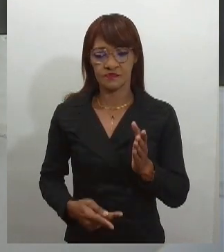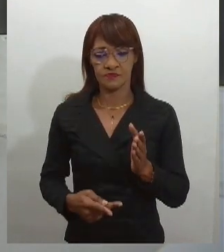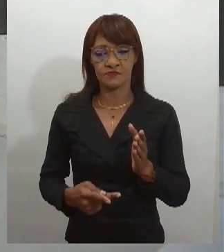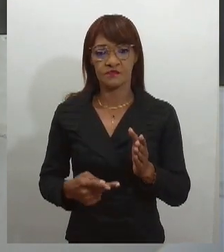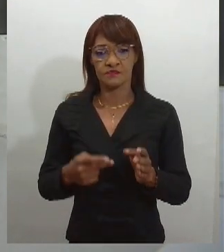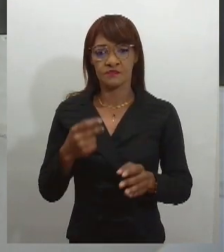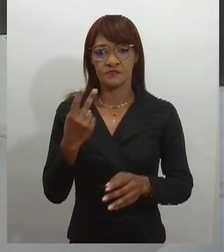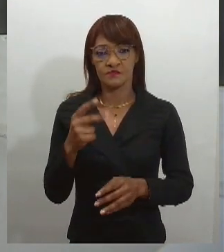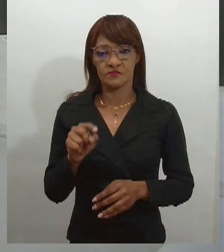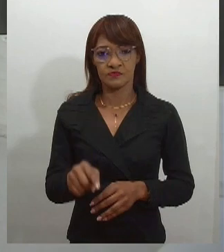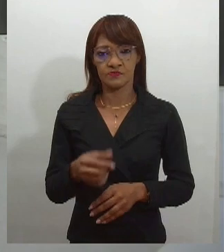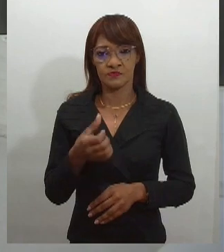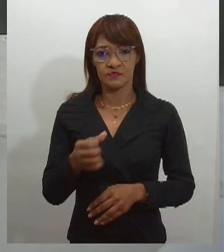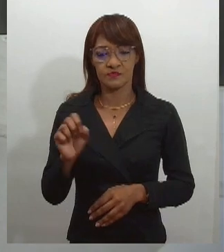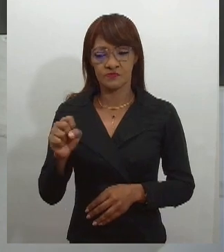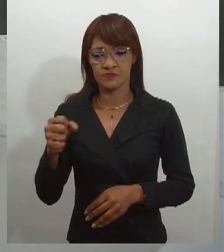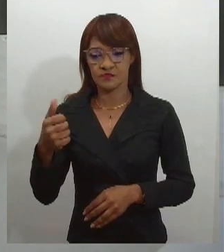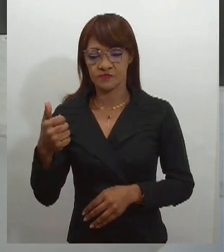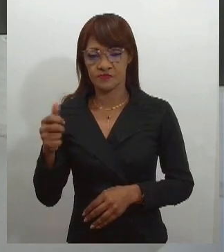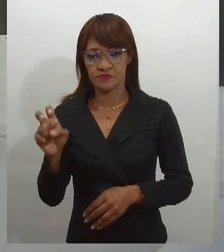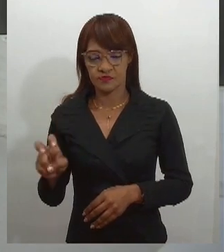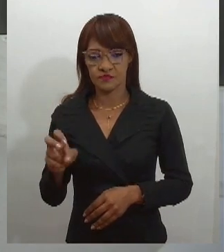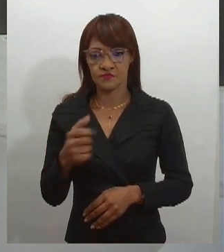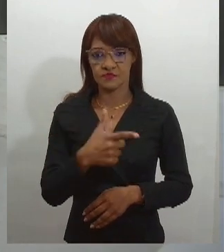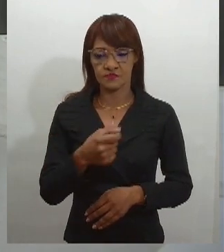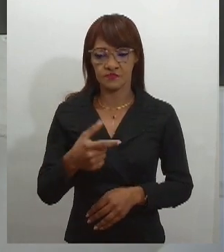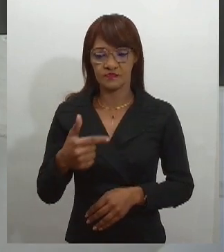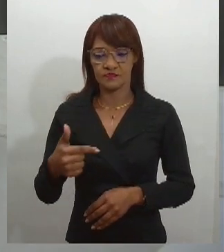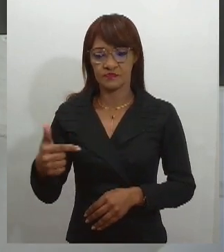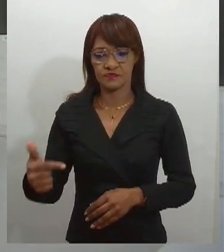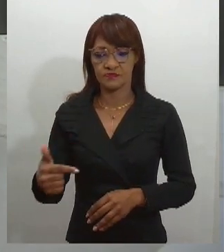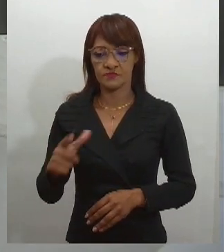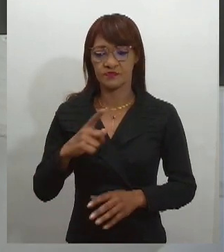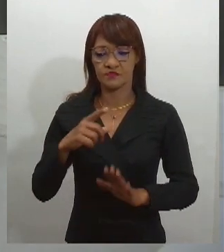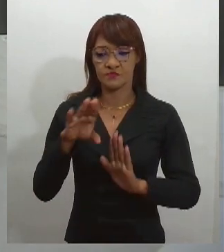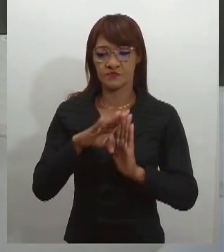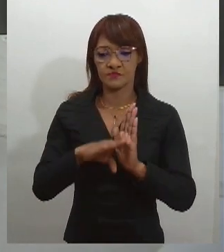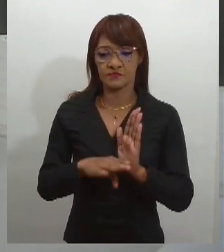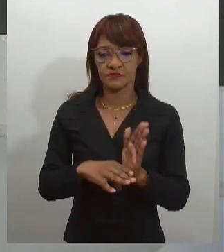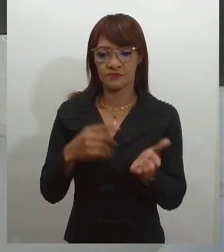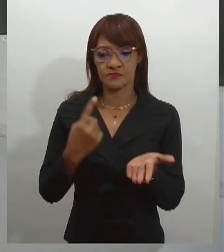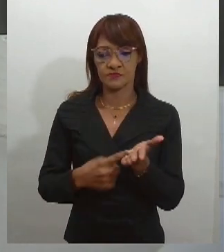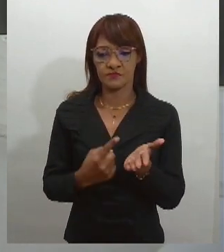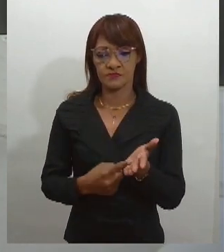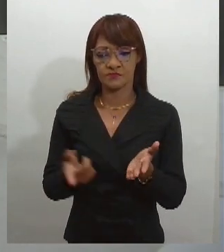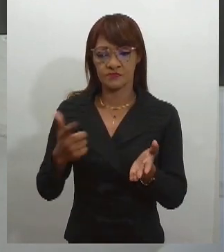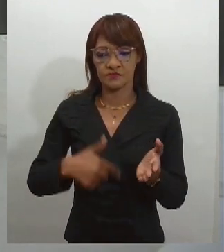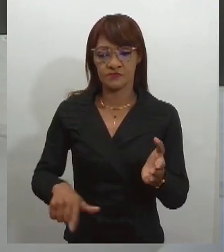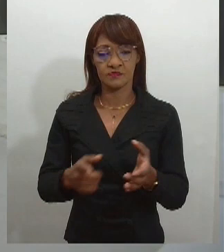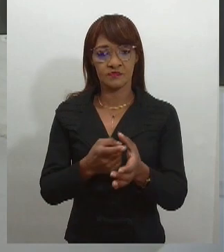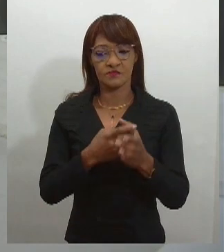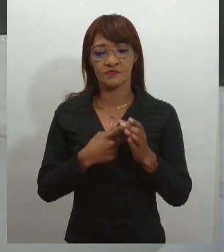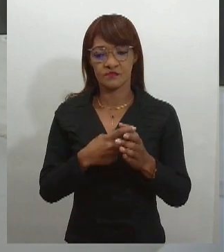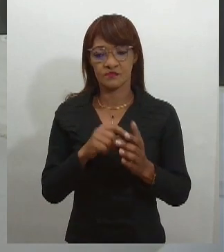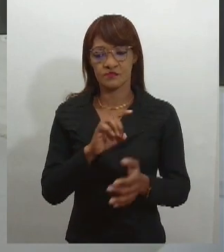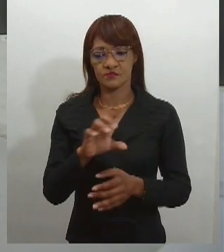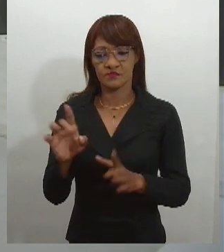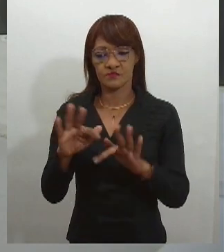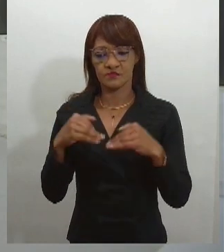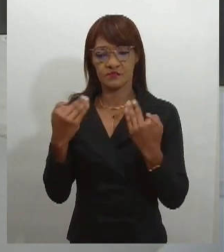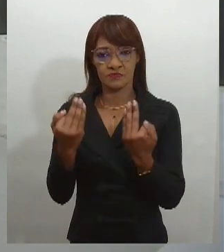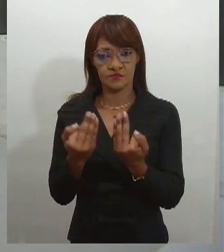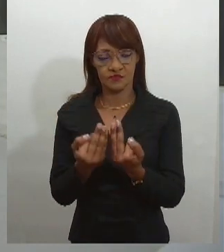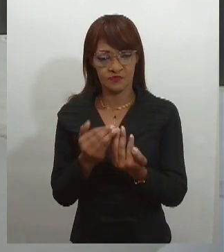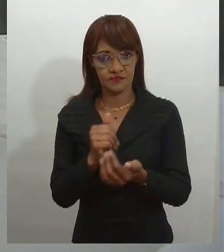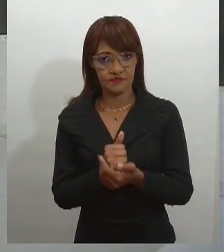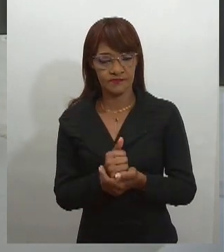2.685 de 2022, que cria o Programa Nacional de Renegociação das Dívidas das Famílias, o Refamília, e também limita